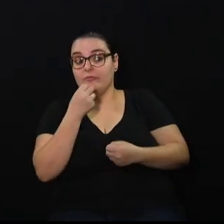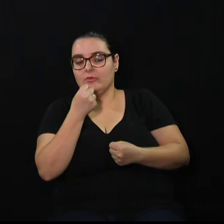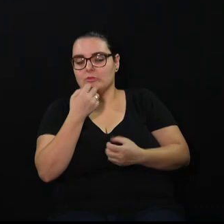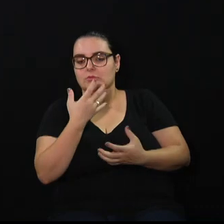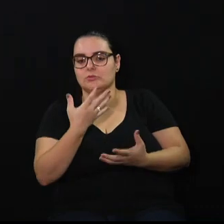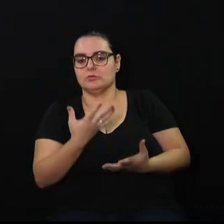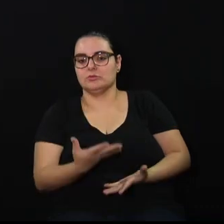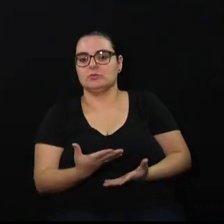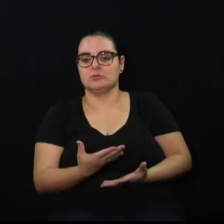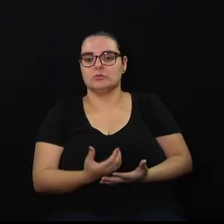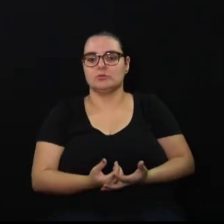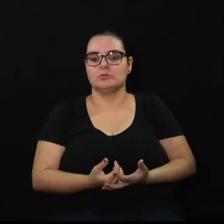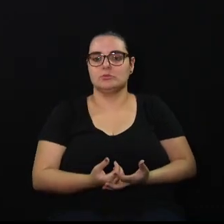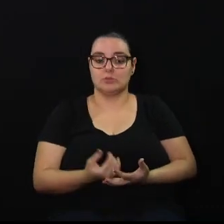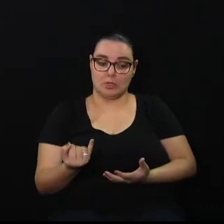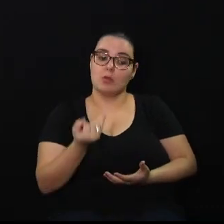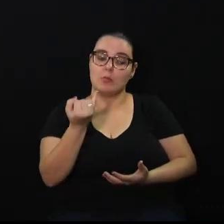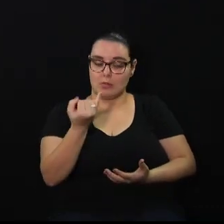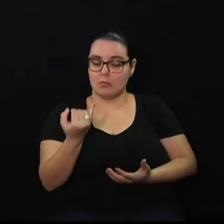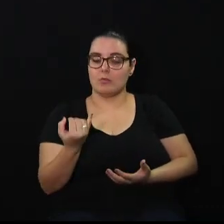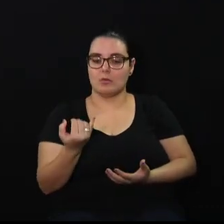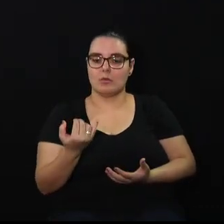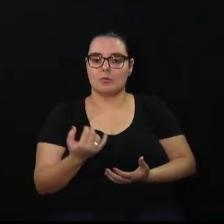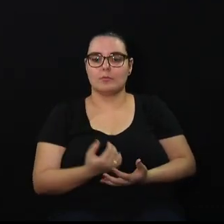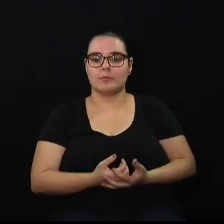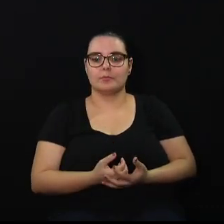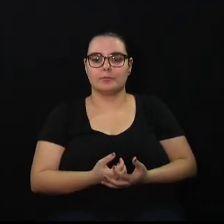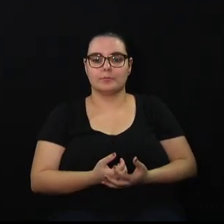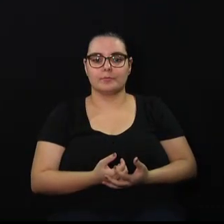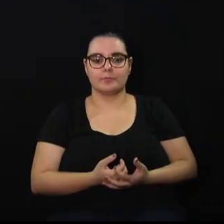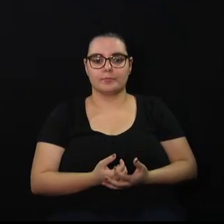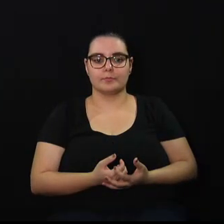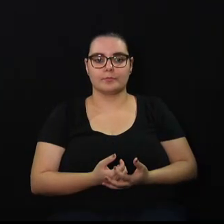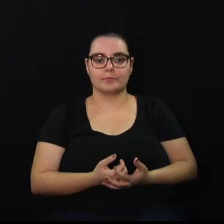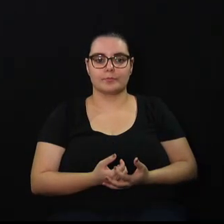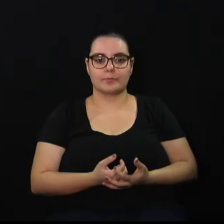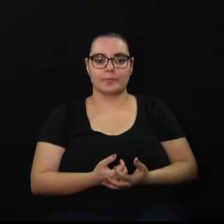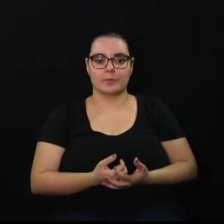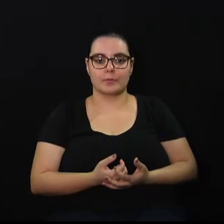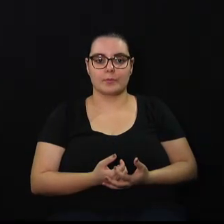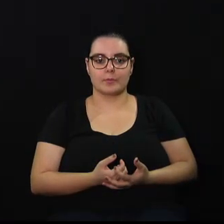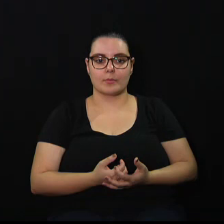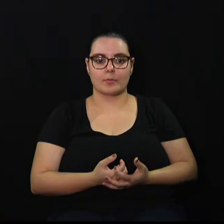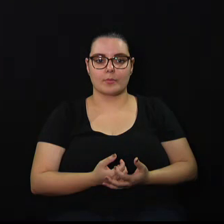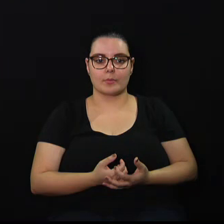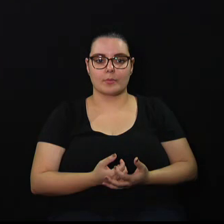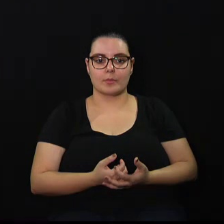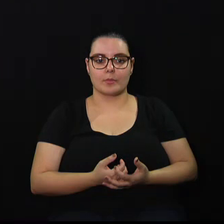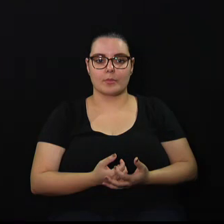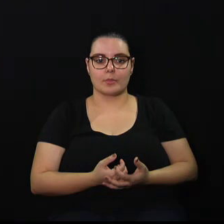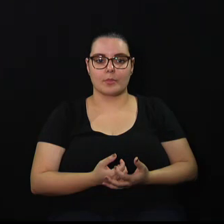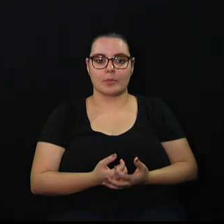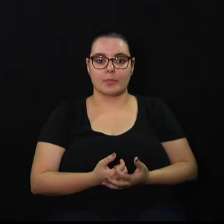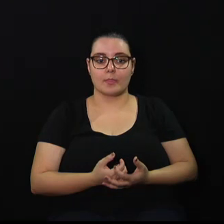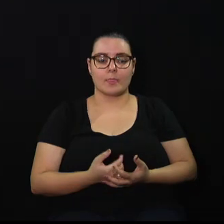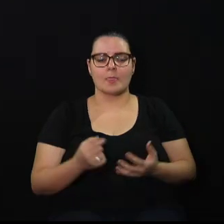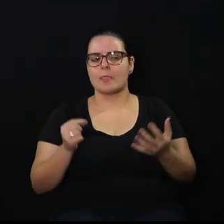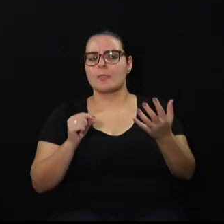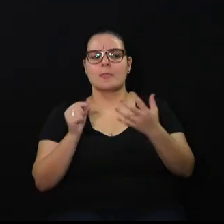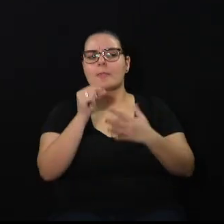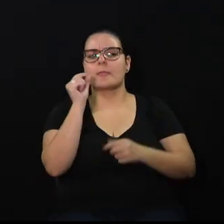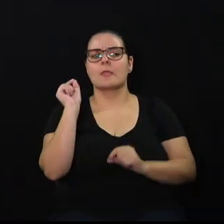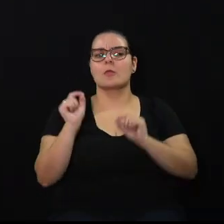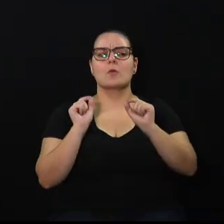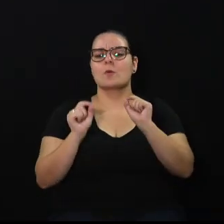é dado uma importância pouco maior aí está os critérios diagnóstico então que antes a gente pensava